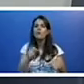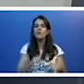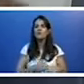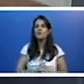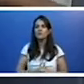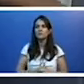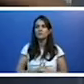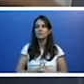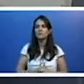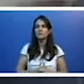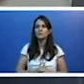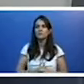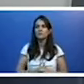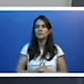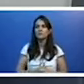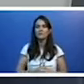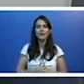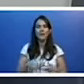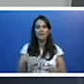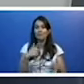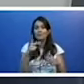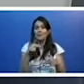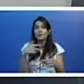Uma professora, que absurdo, hein, gente?